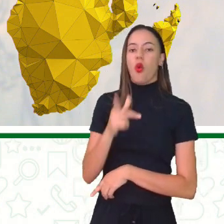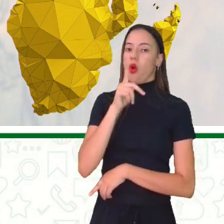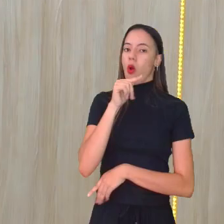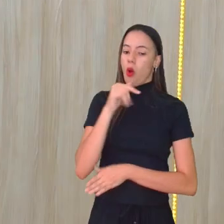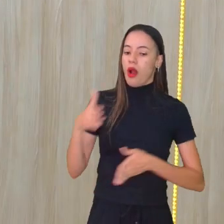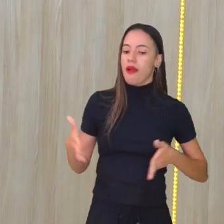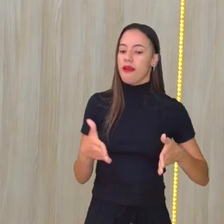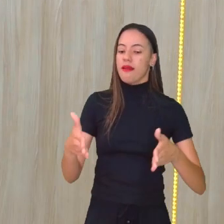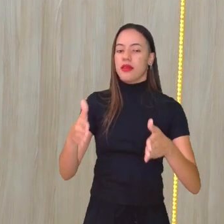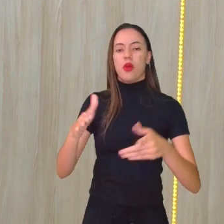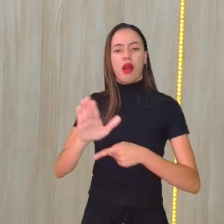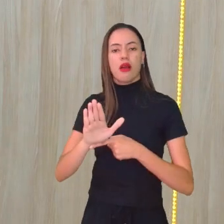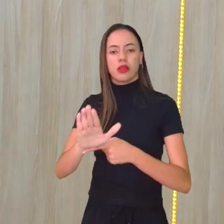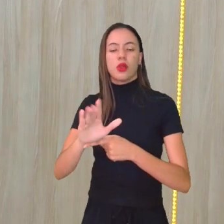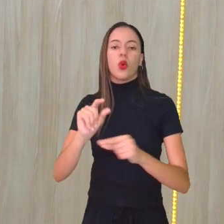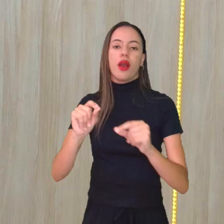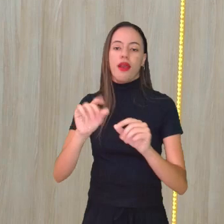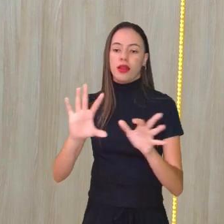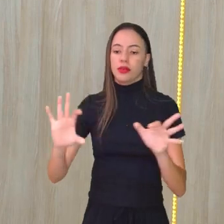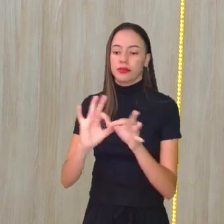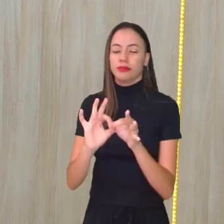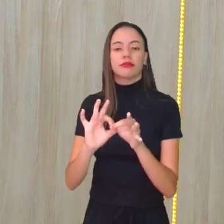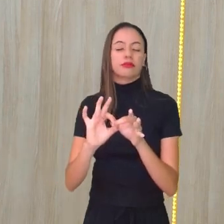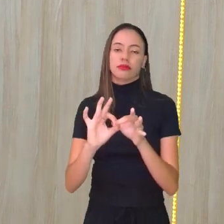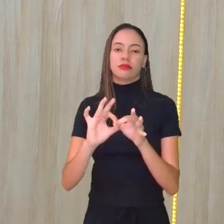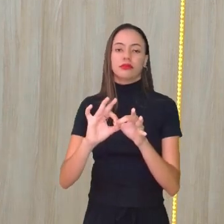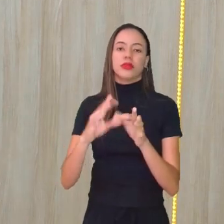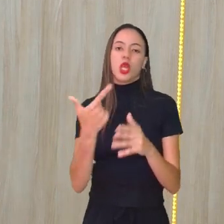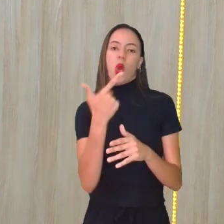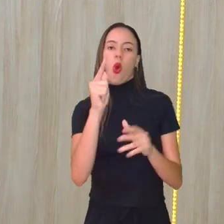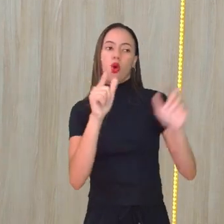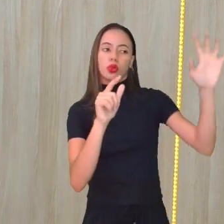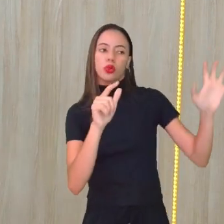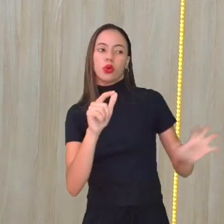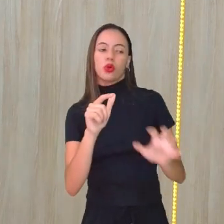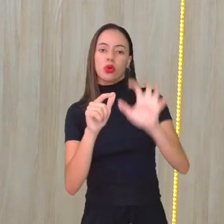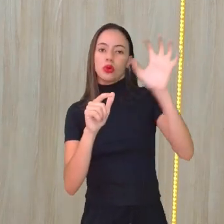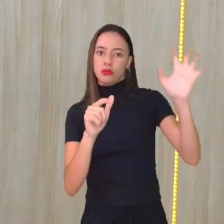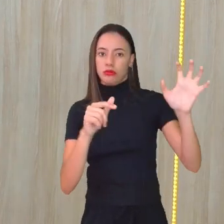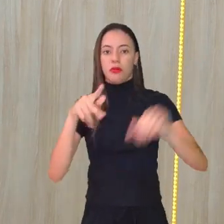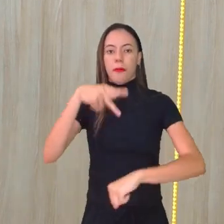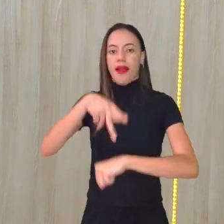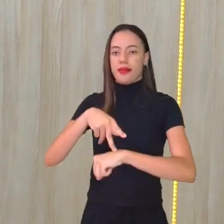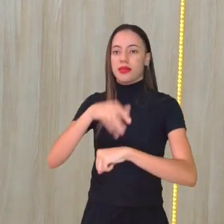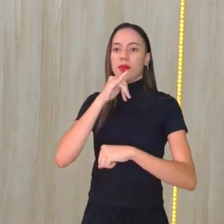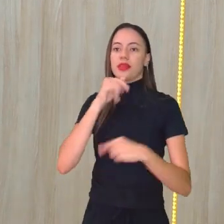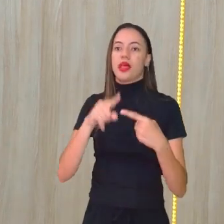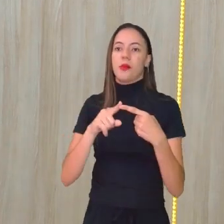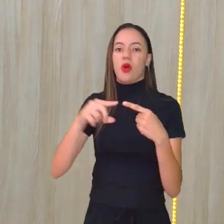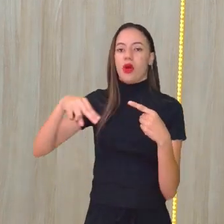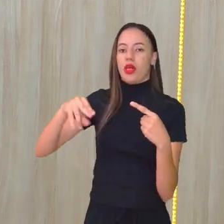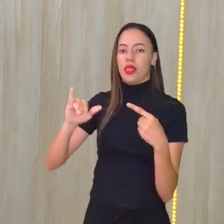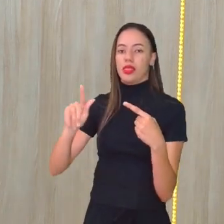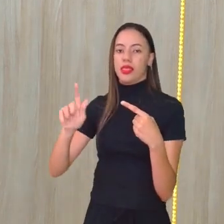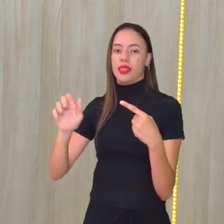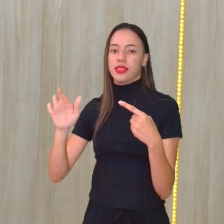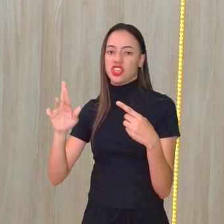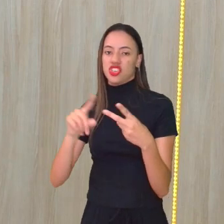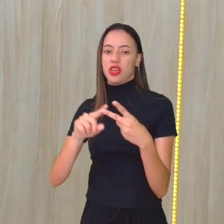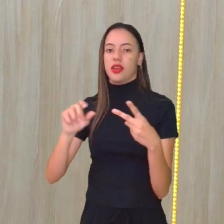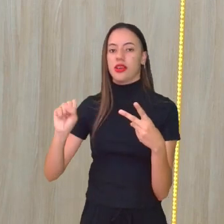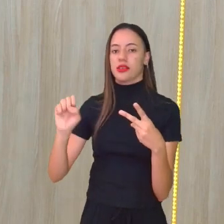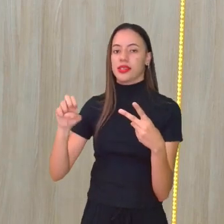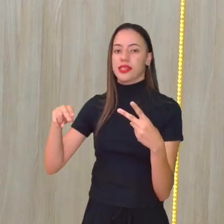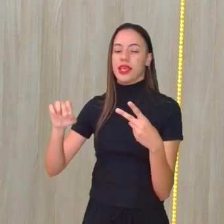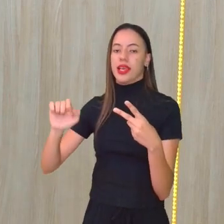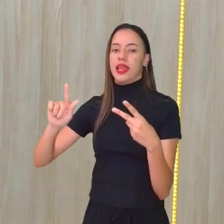que hoje são países, né, do continente africano, como o próprio Níger e o Senegal. E ele dava aí, ó, a água para as necessidades